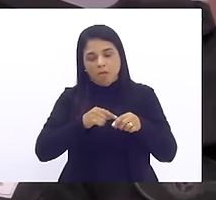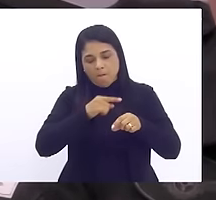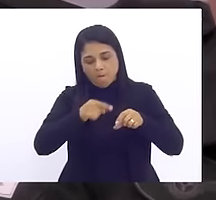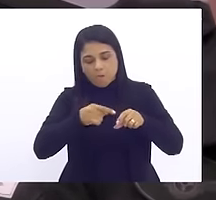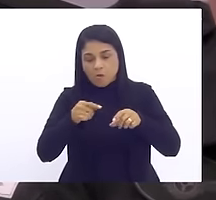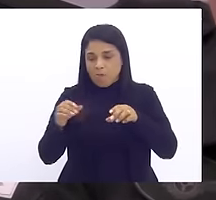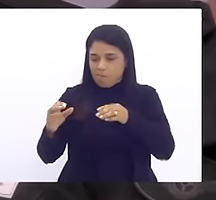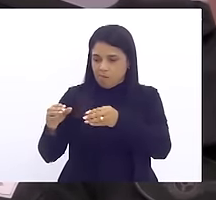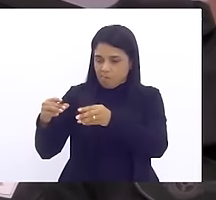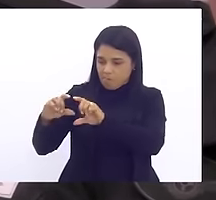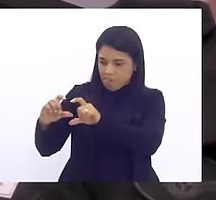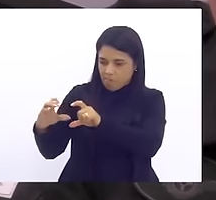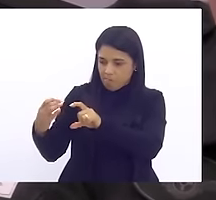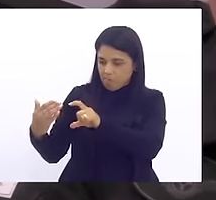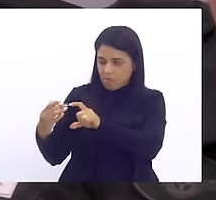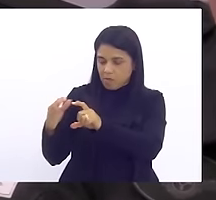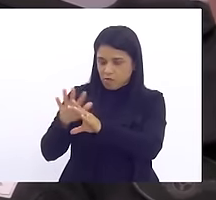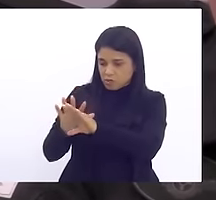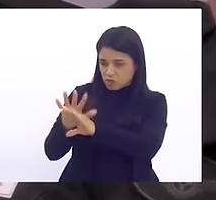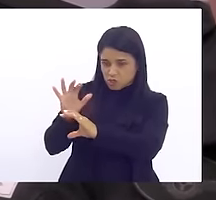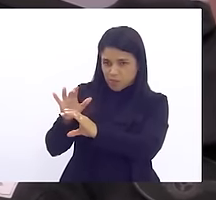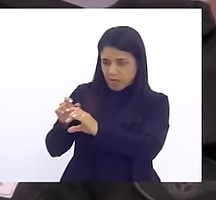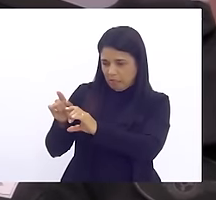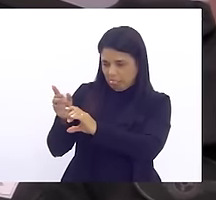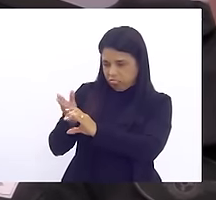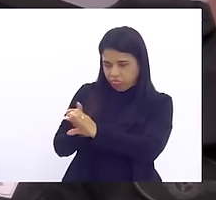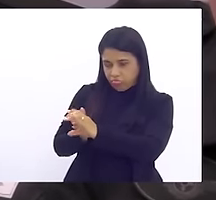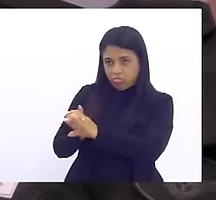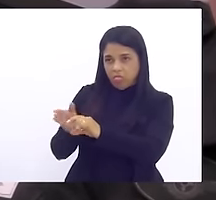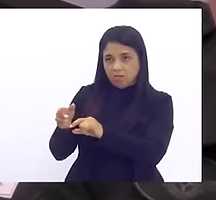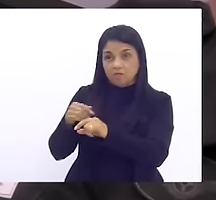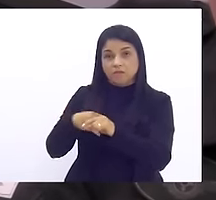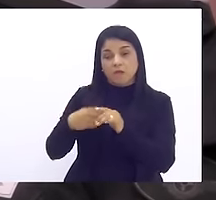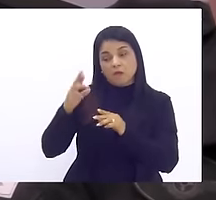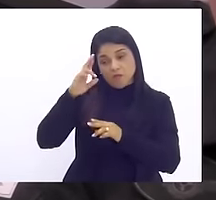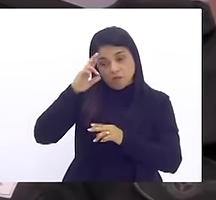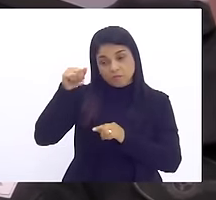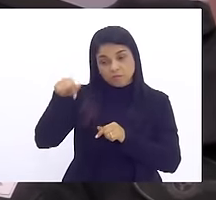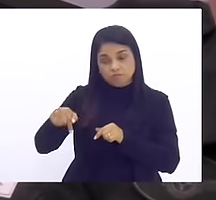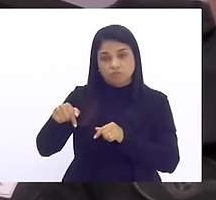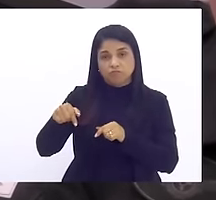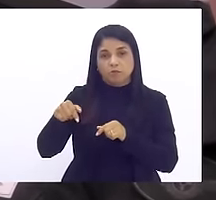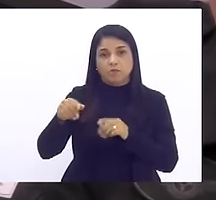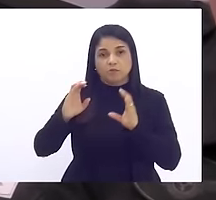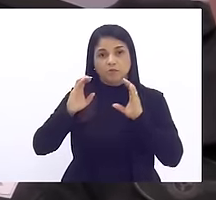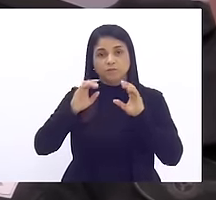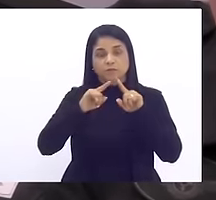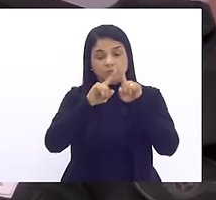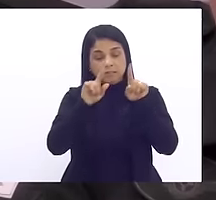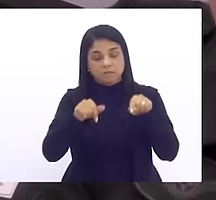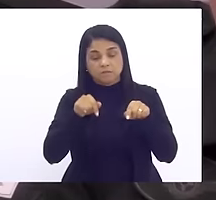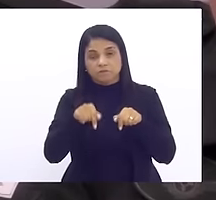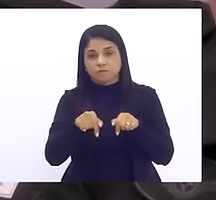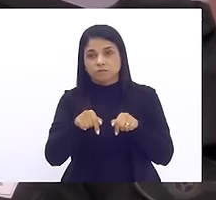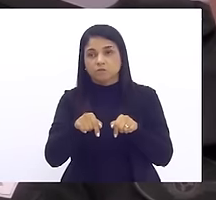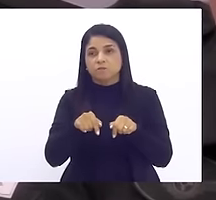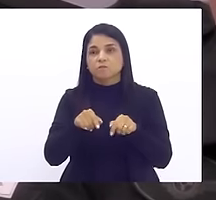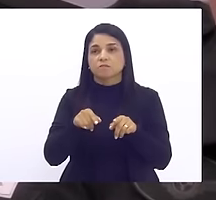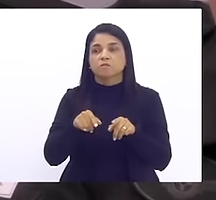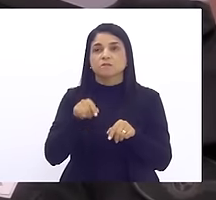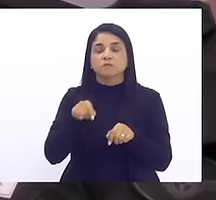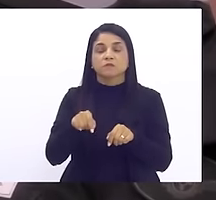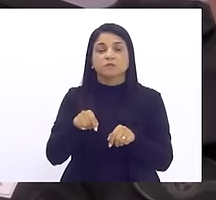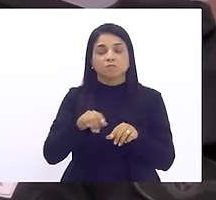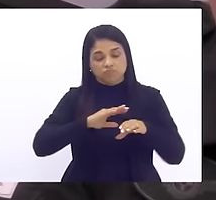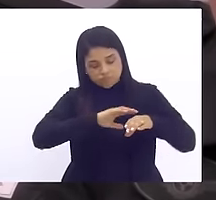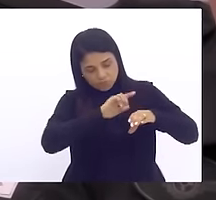mas fica cargo o próprio servidor eu não posso responder por ele vai olhar assim pô esse aqui esse esse pneu aqui tá porque o